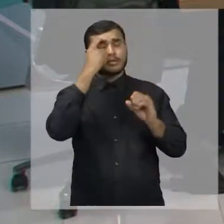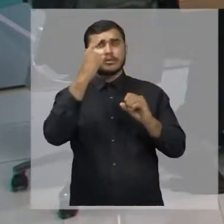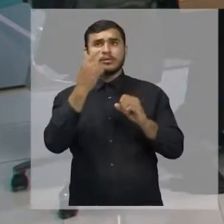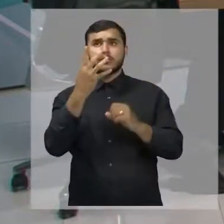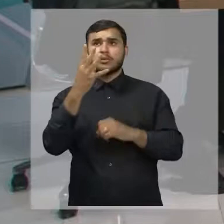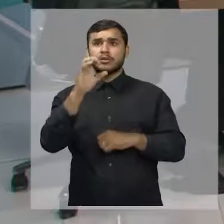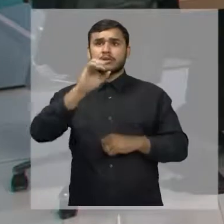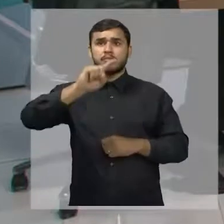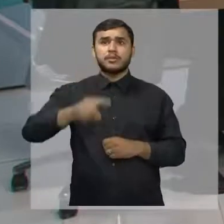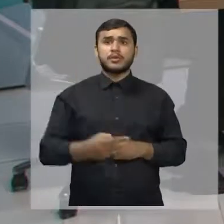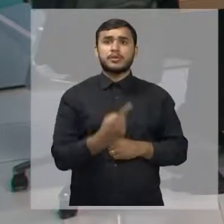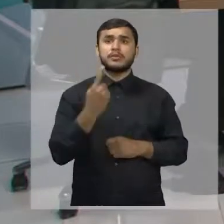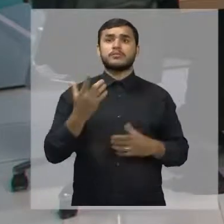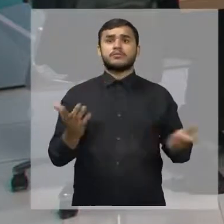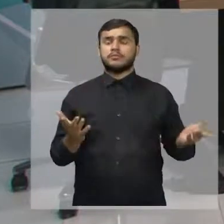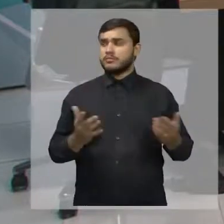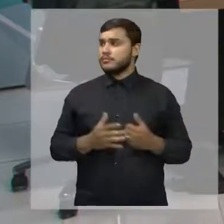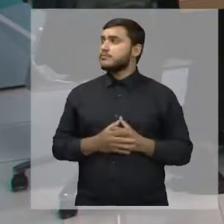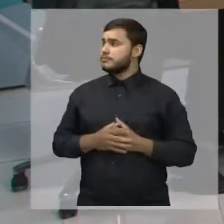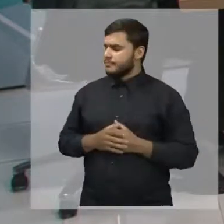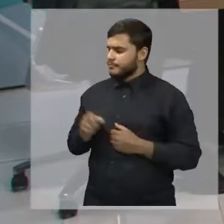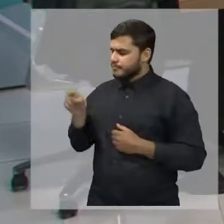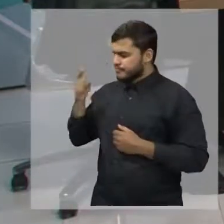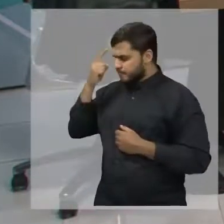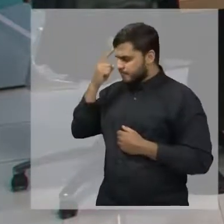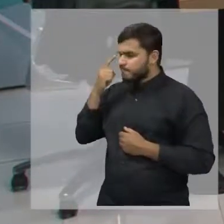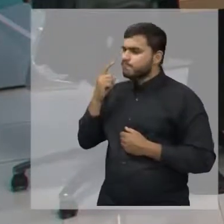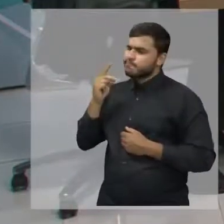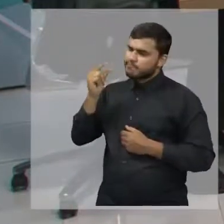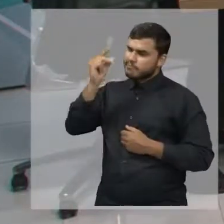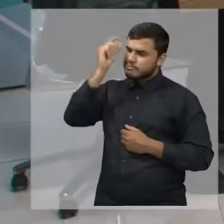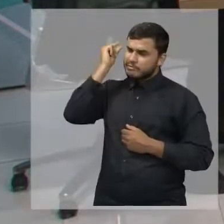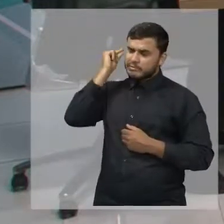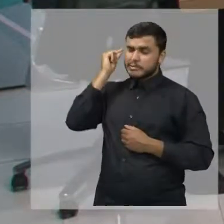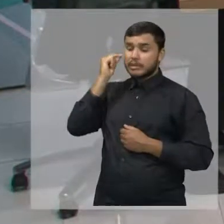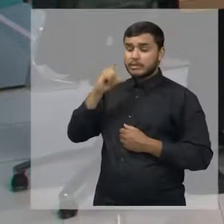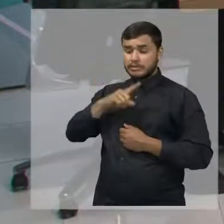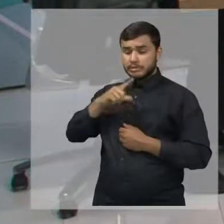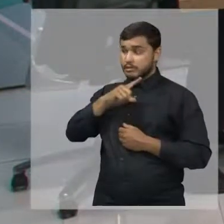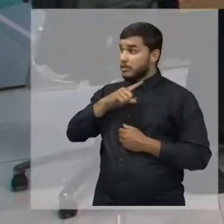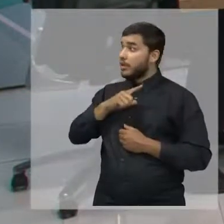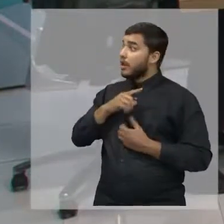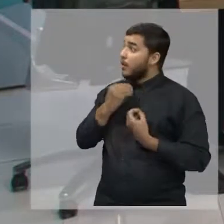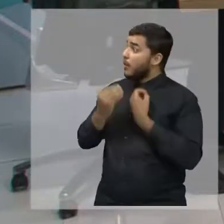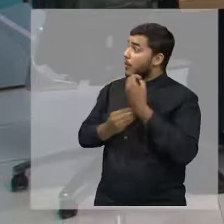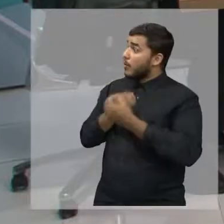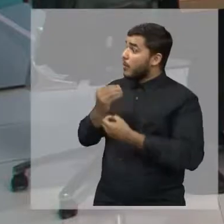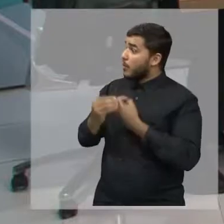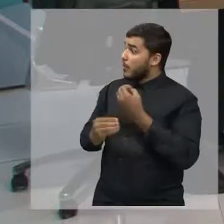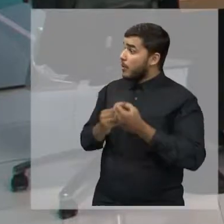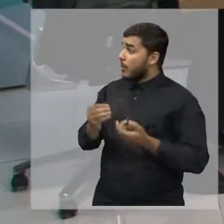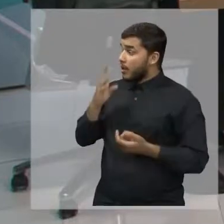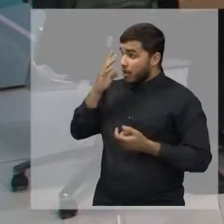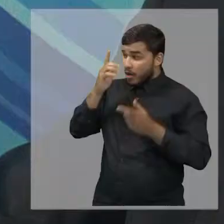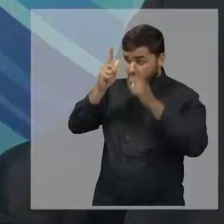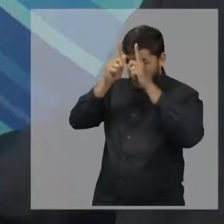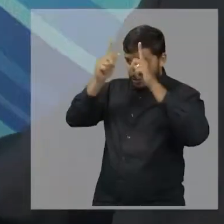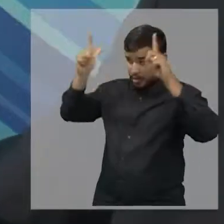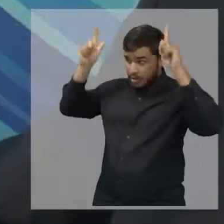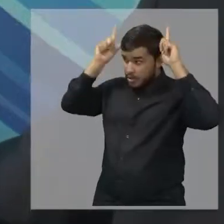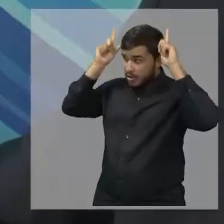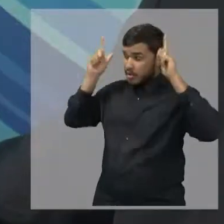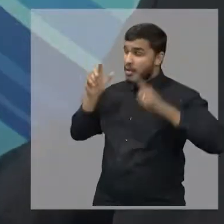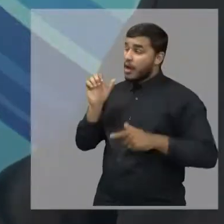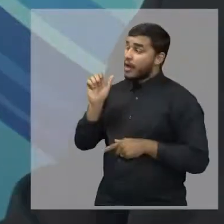em que não existiam partidos, não existiam representantes, o povo diretamente, só que como a cidade cresceu, o país ficou